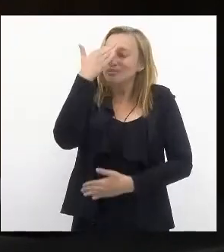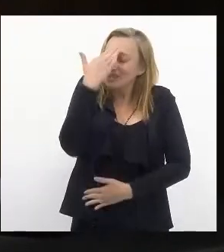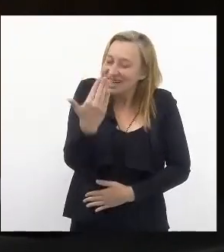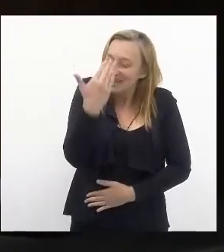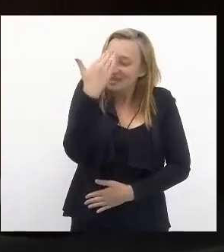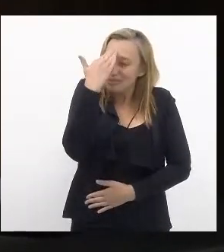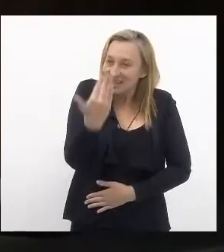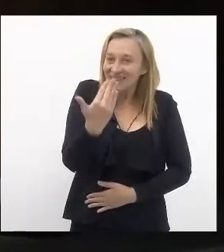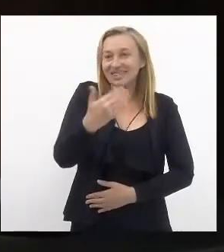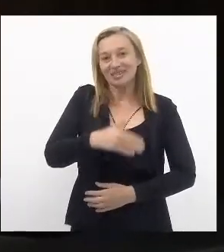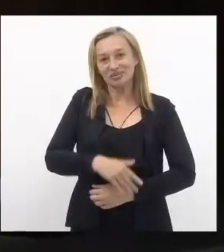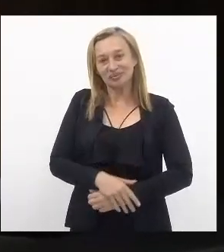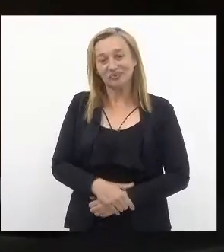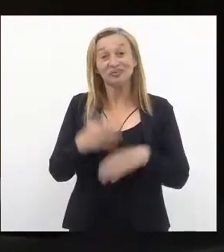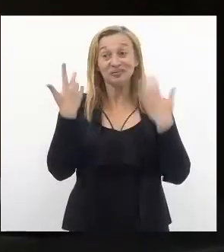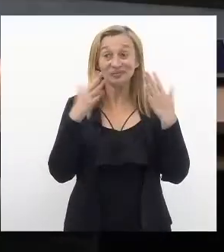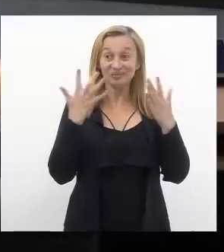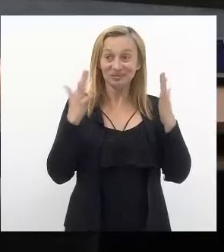muito obrigado.